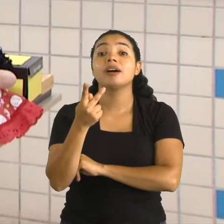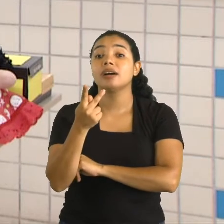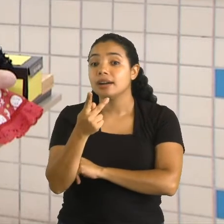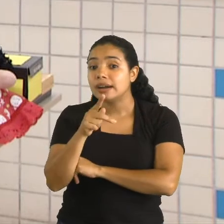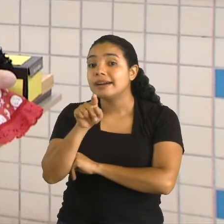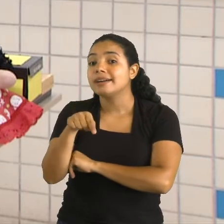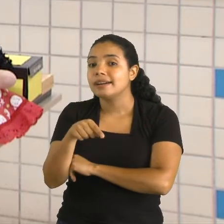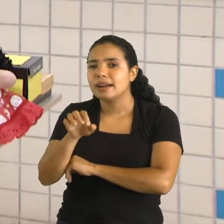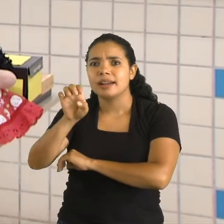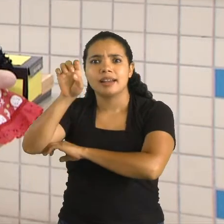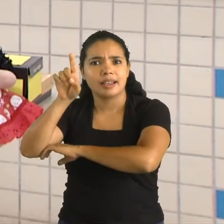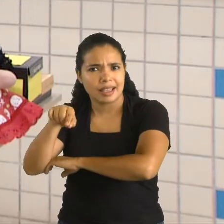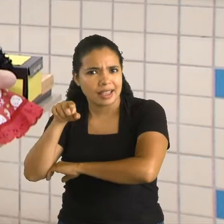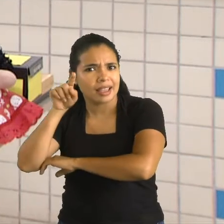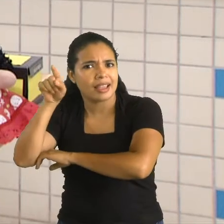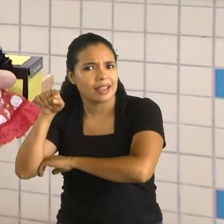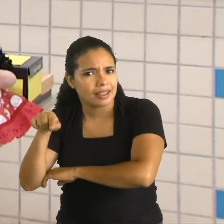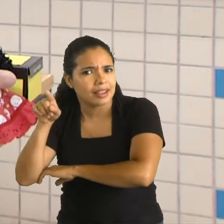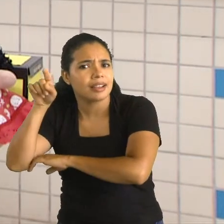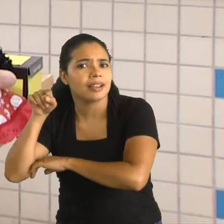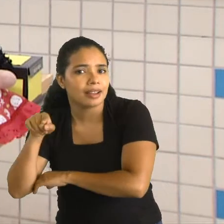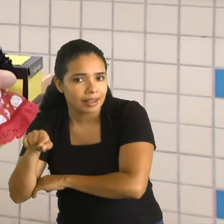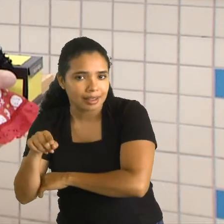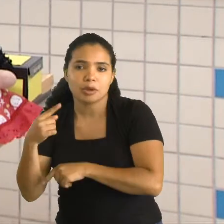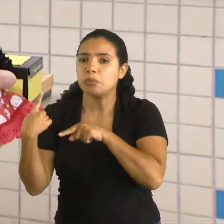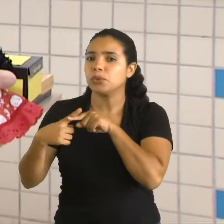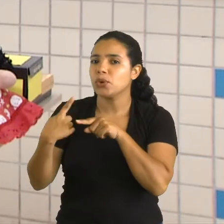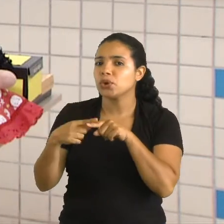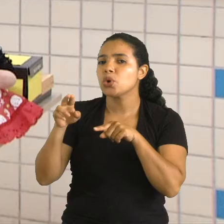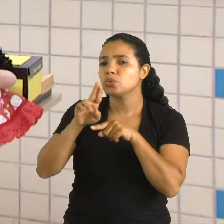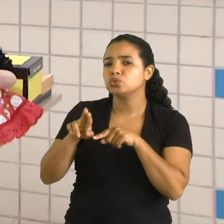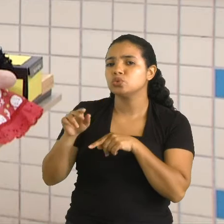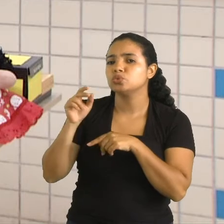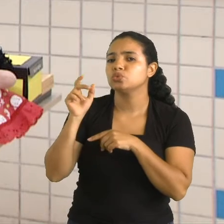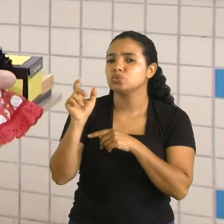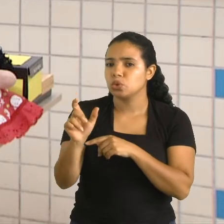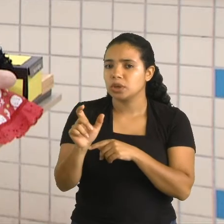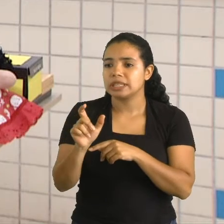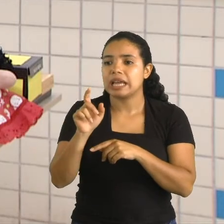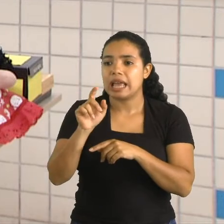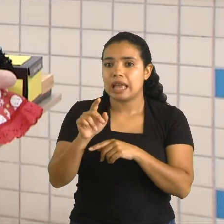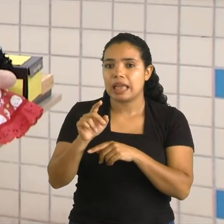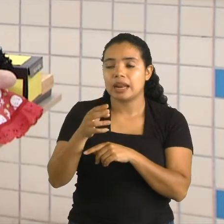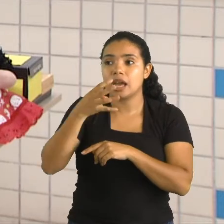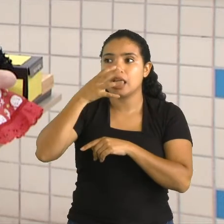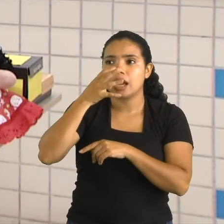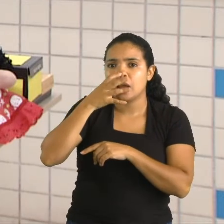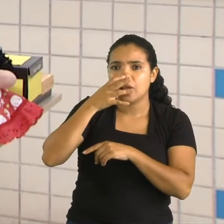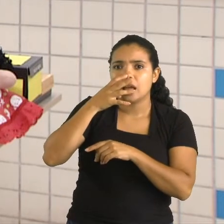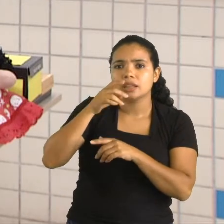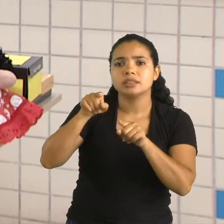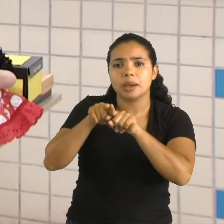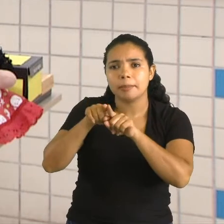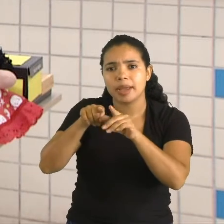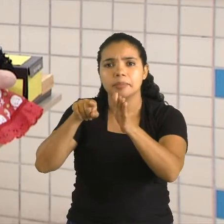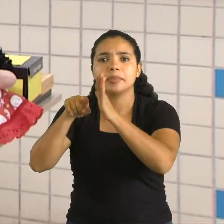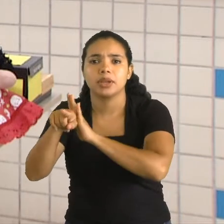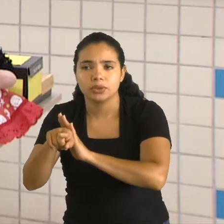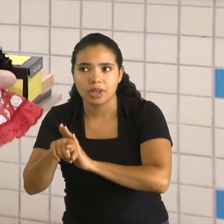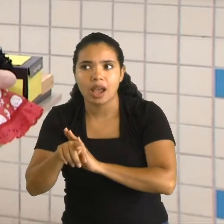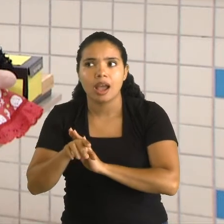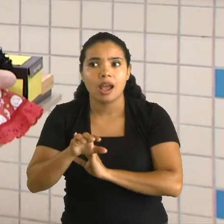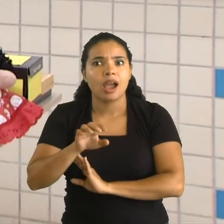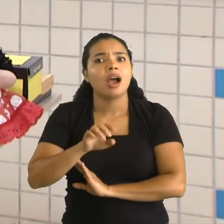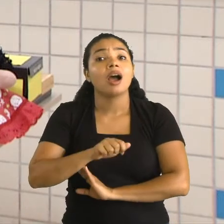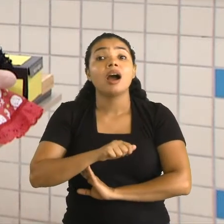de exclamação. Por que usou os dois? Porque ao mesmo tempo que ela admira, ela faz uma pergunta. Ah,